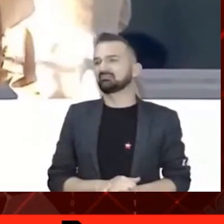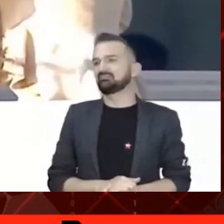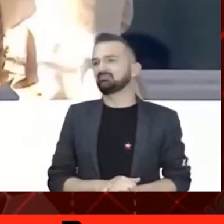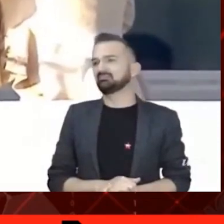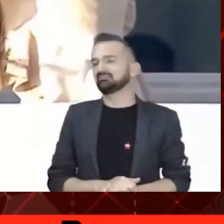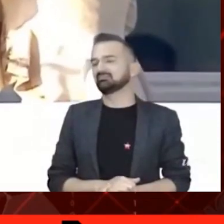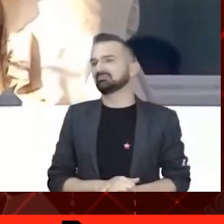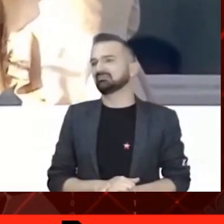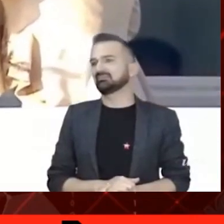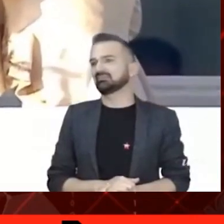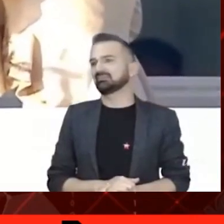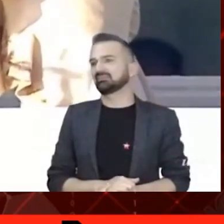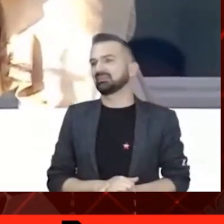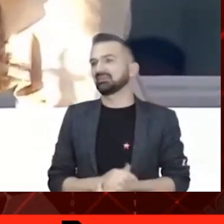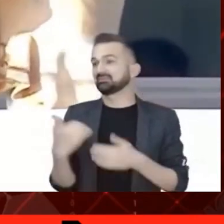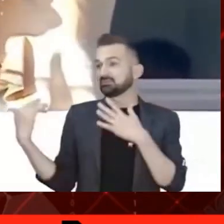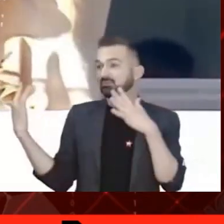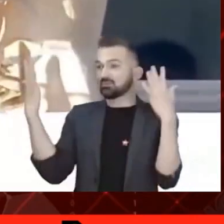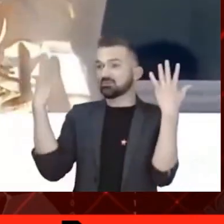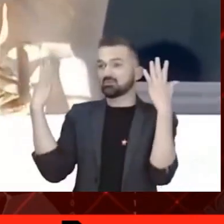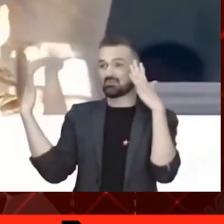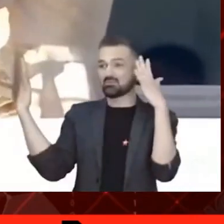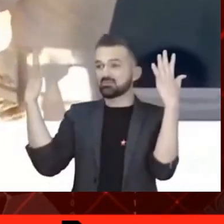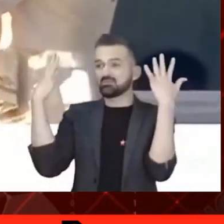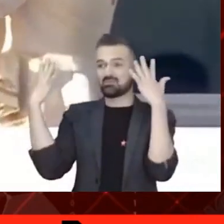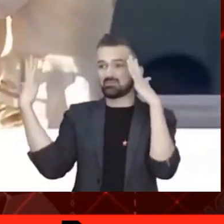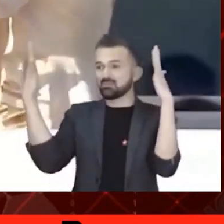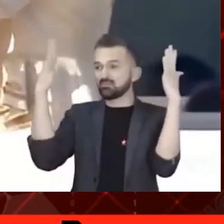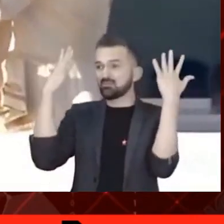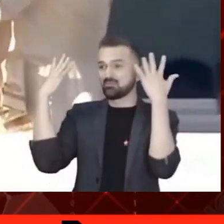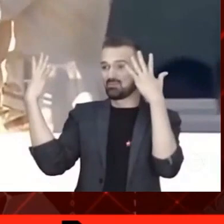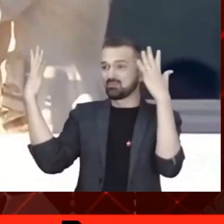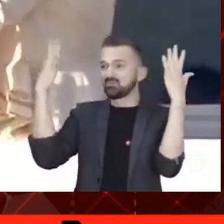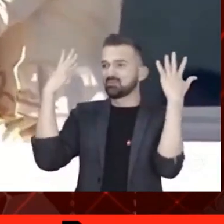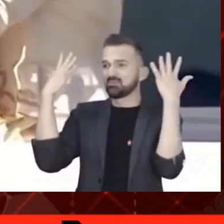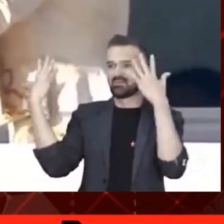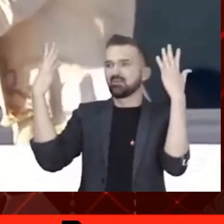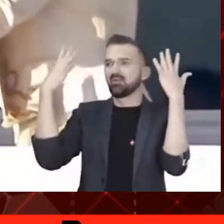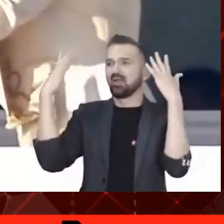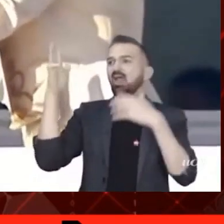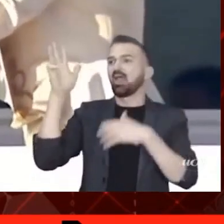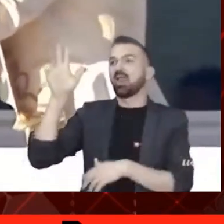Qual a linguinha para fora sempre aqui o Yorkshire